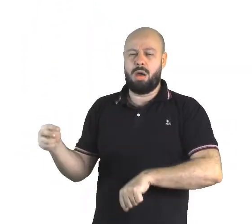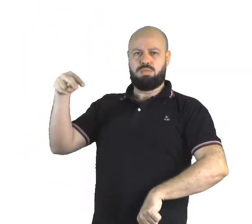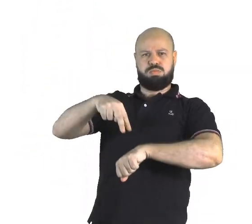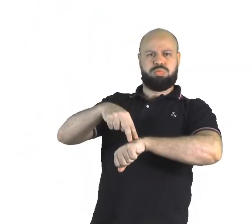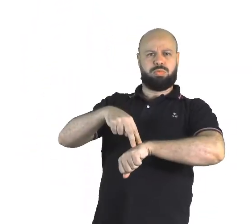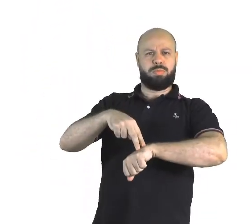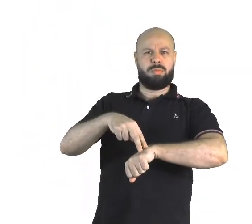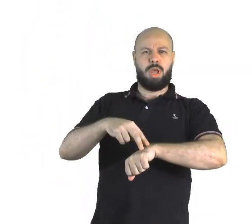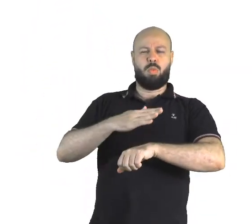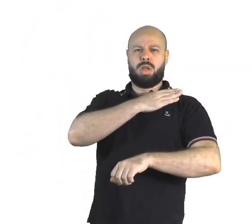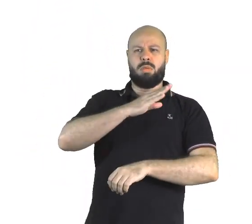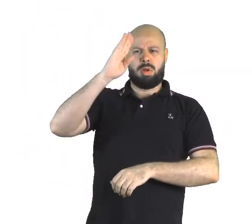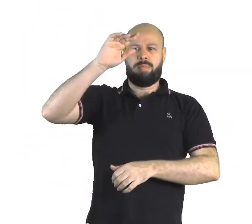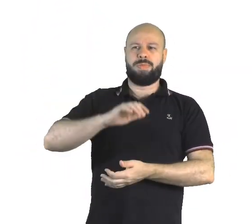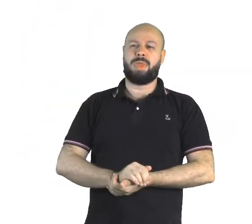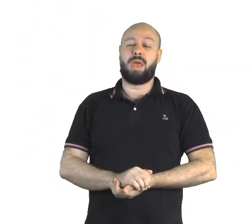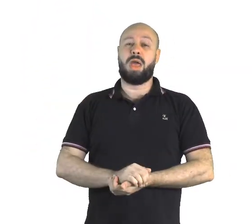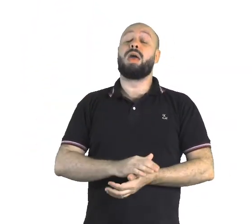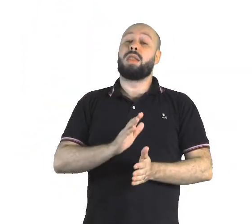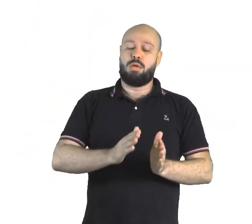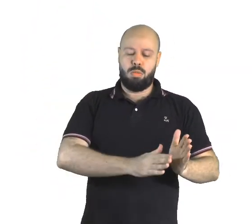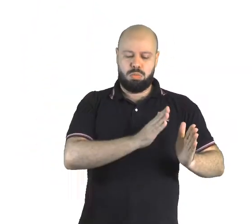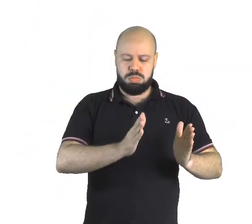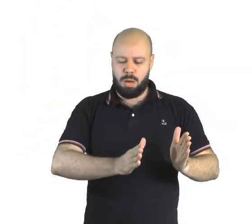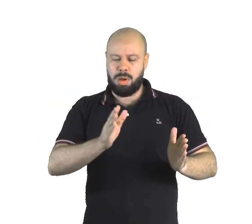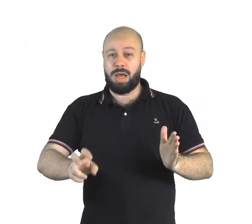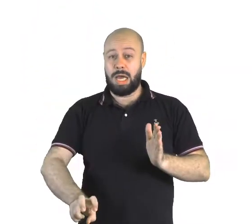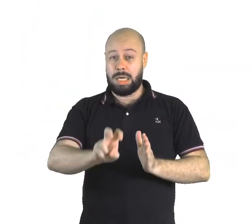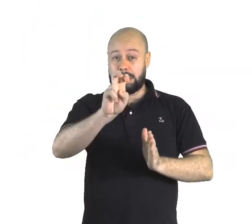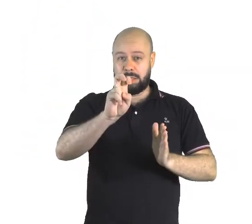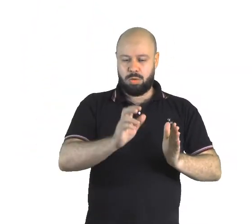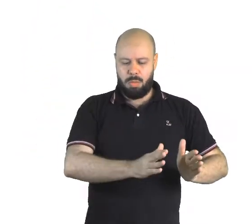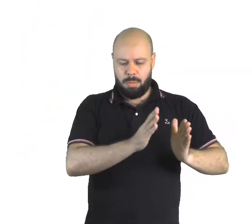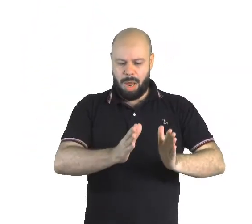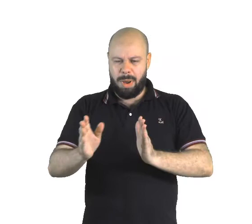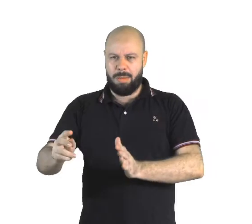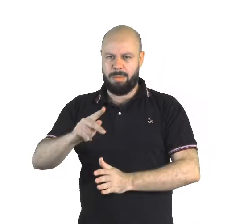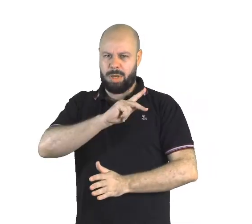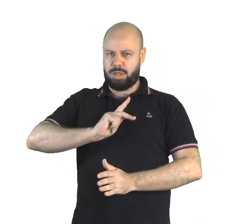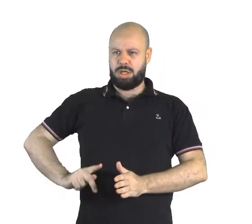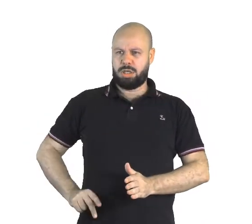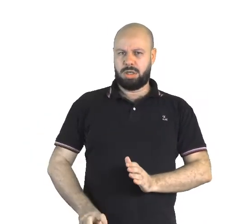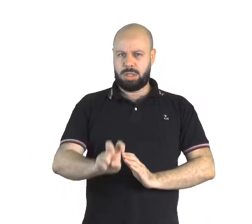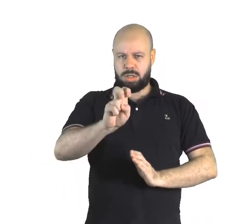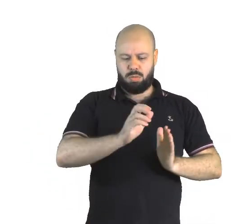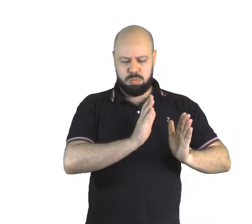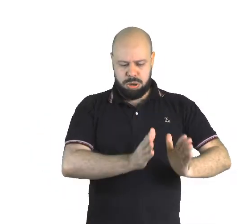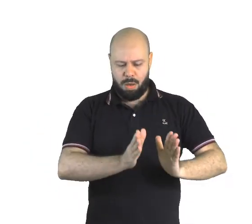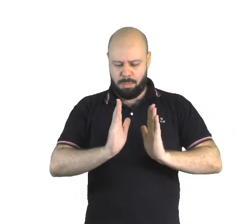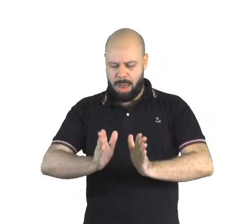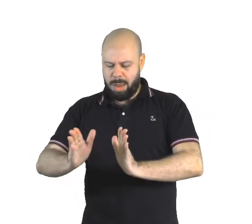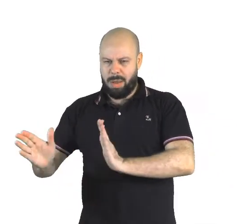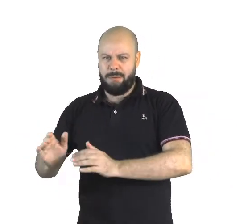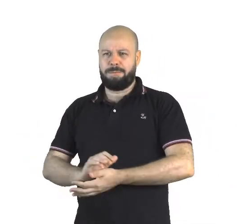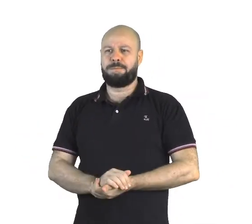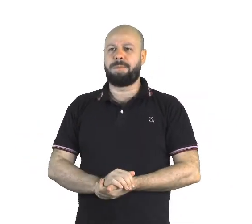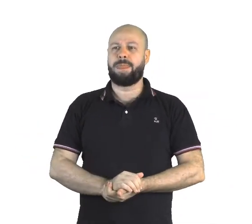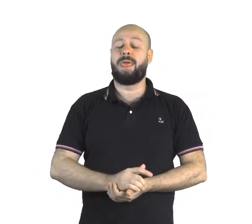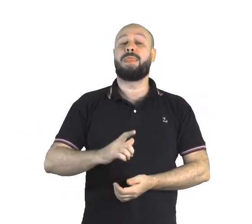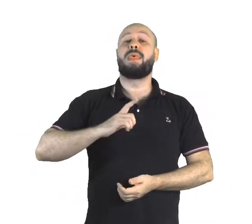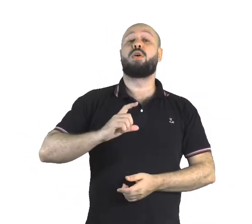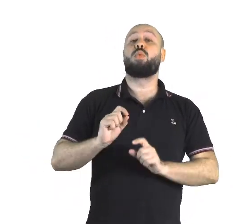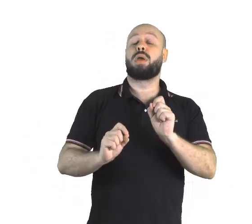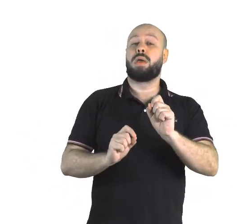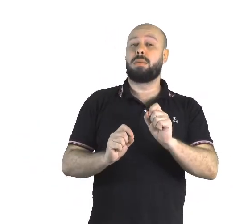são apenas 5. E vamos entender, eu preciso que vocês compreendam que, dentre esses 5 presidentes, existiam os presidentes